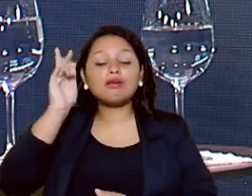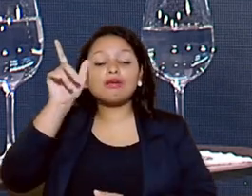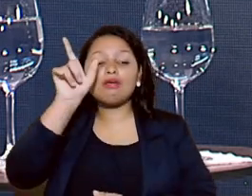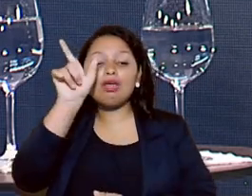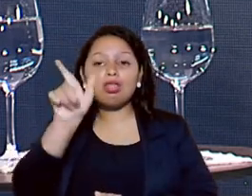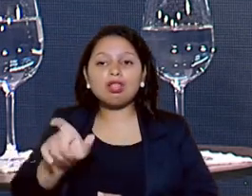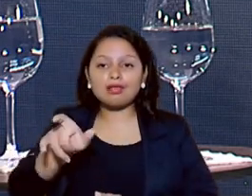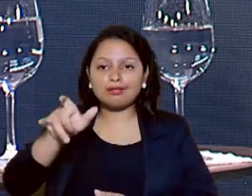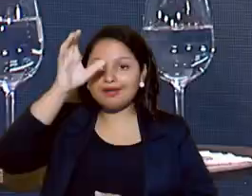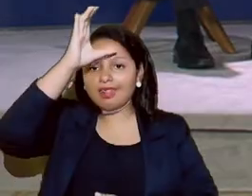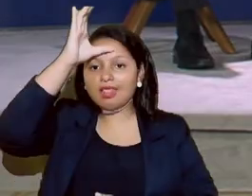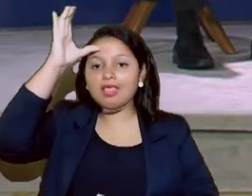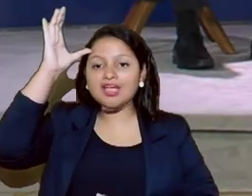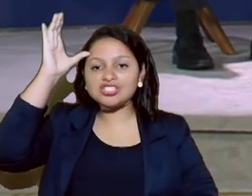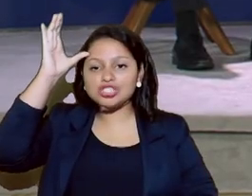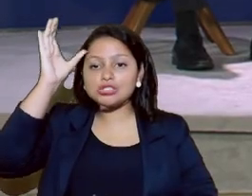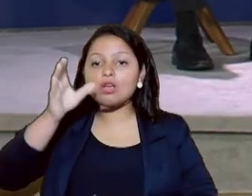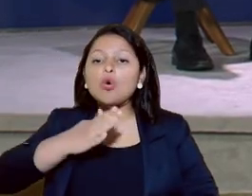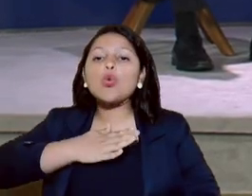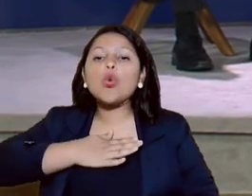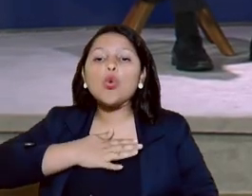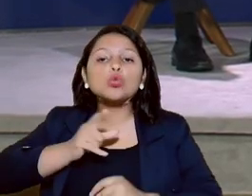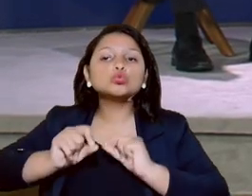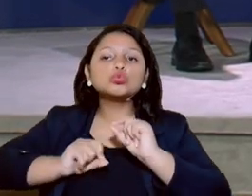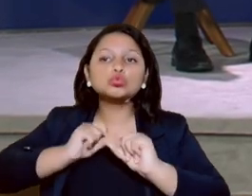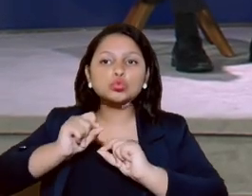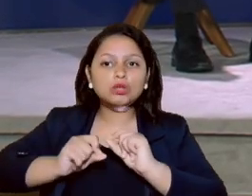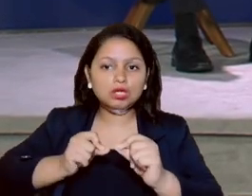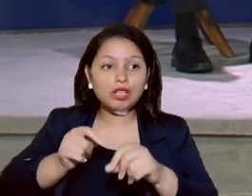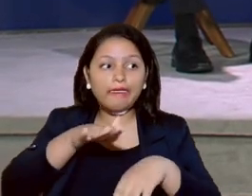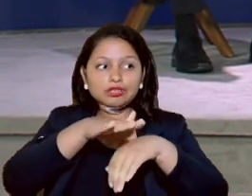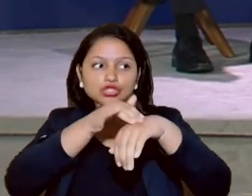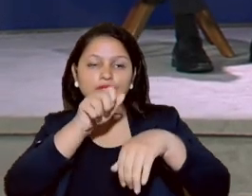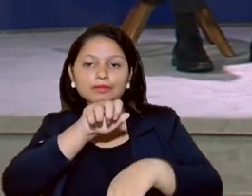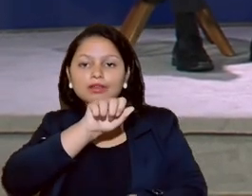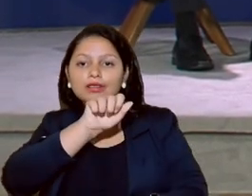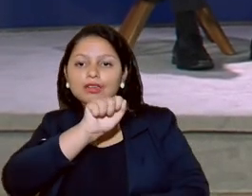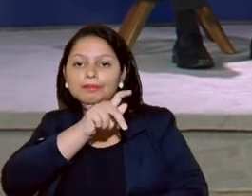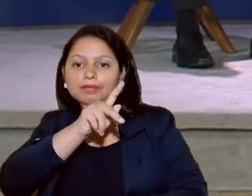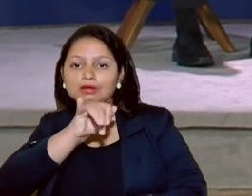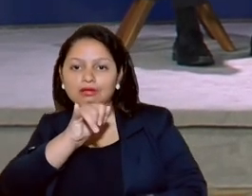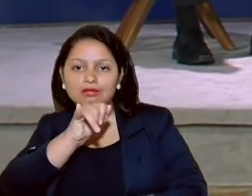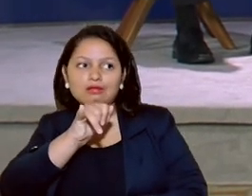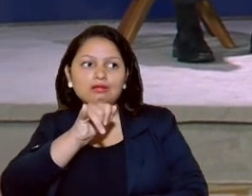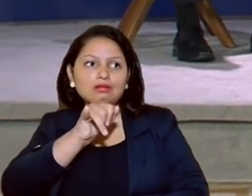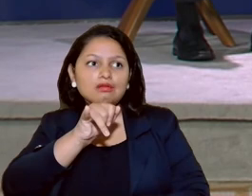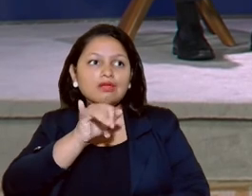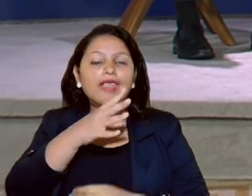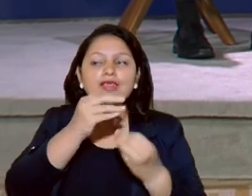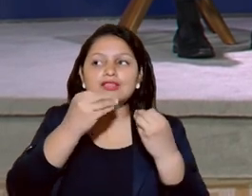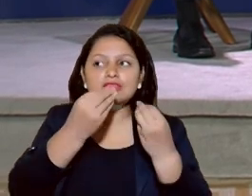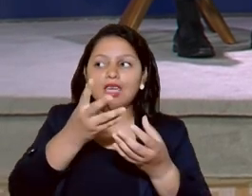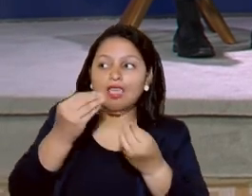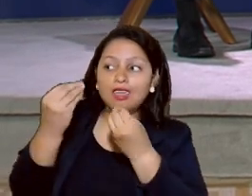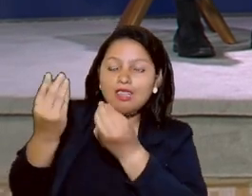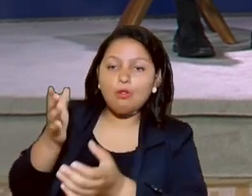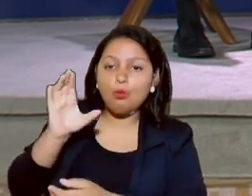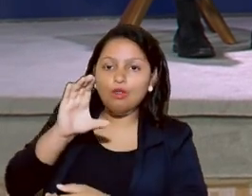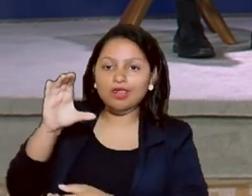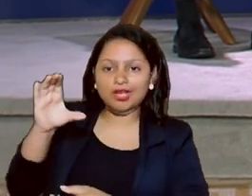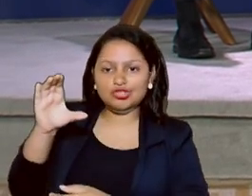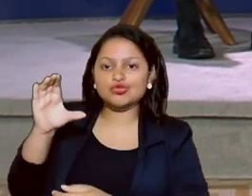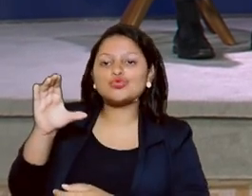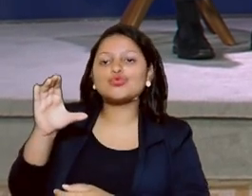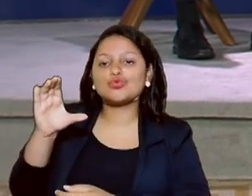chame um api do serviço financeiro disponibilizando um crédito pré-aprovado diante das